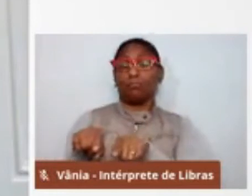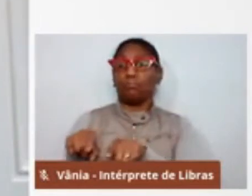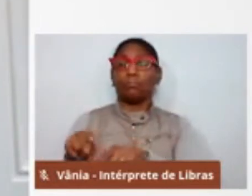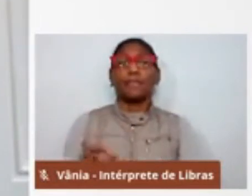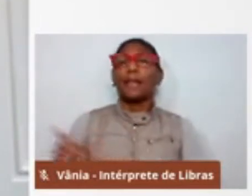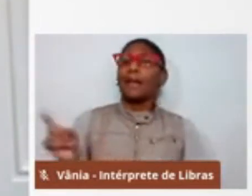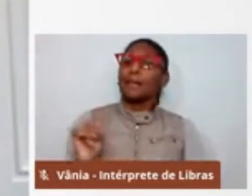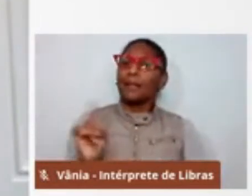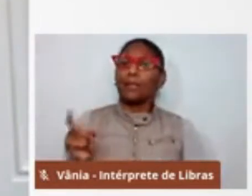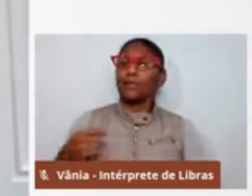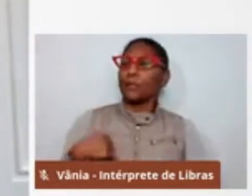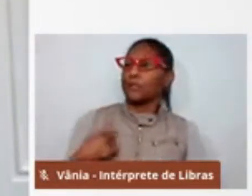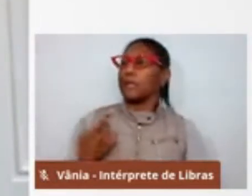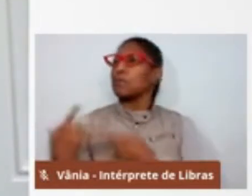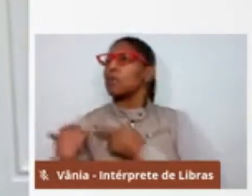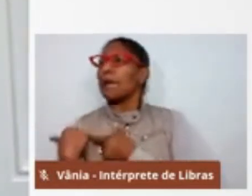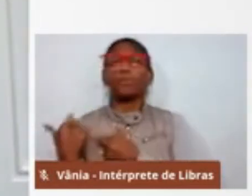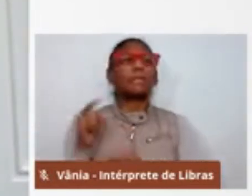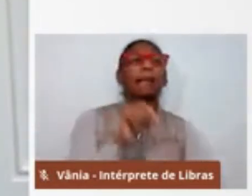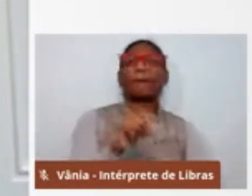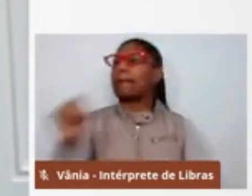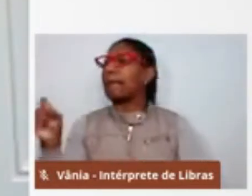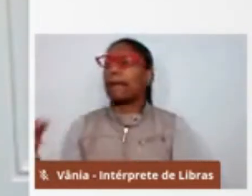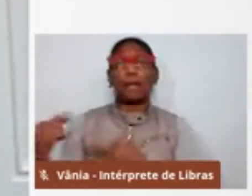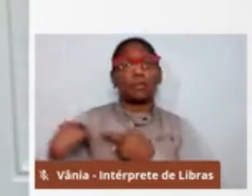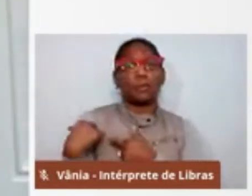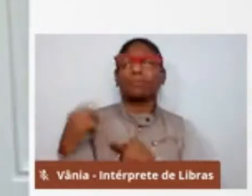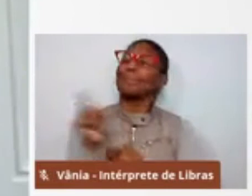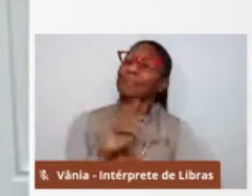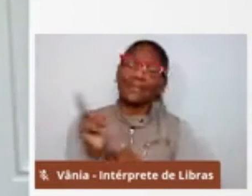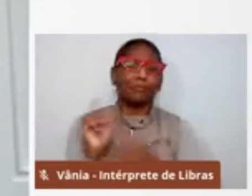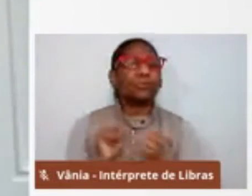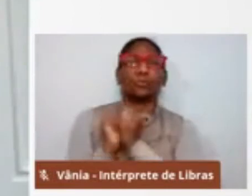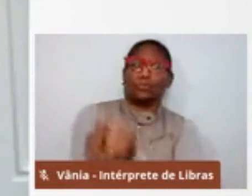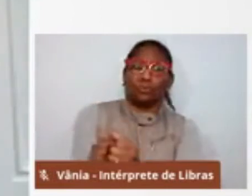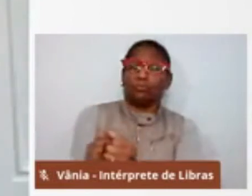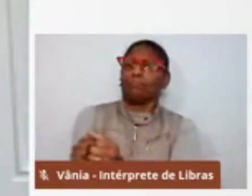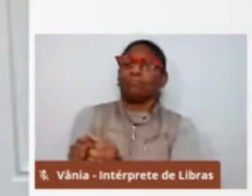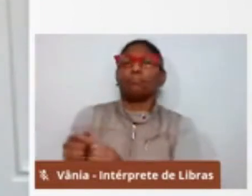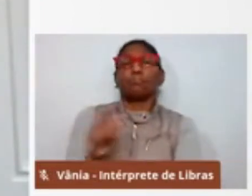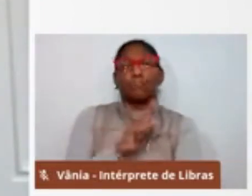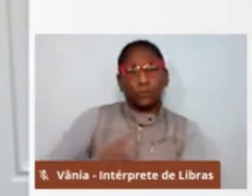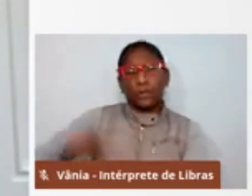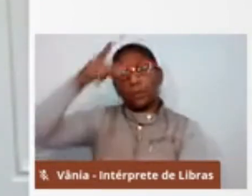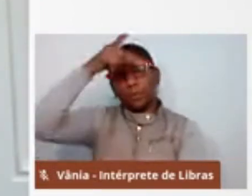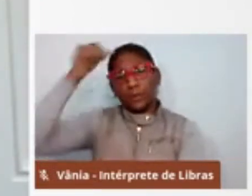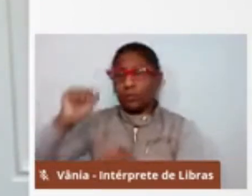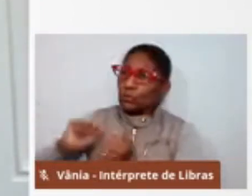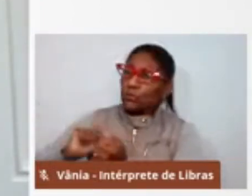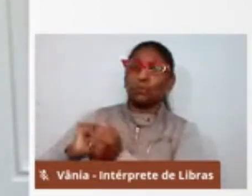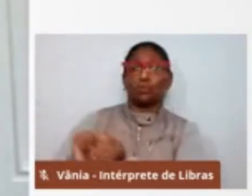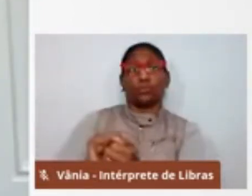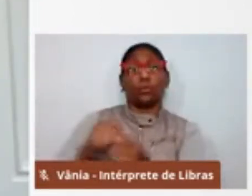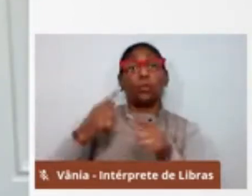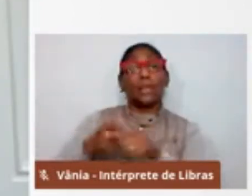num impasse sobre responsabilidades, mas sim de buscarmos jogar juntos em favor, em defesa do interesse público,